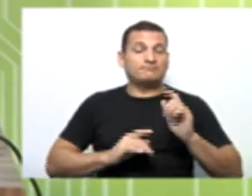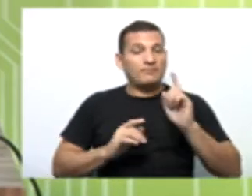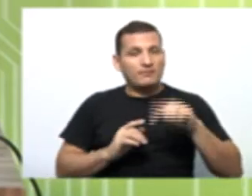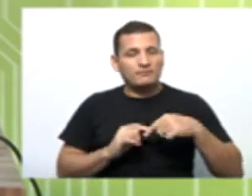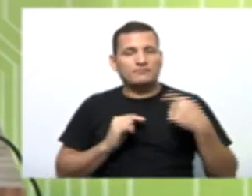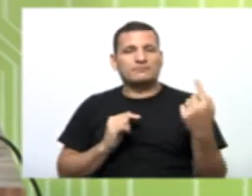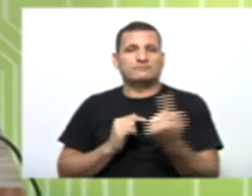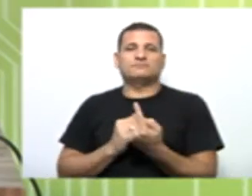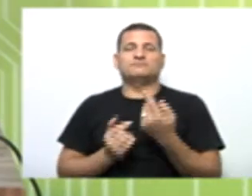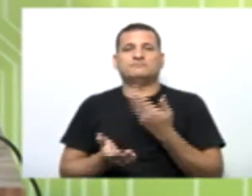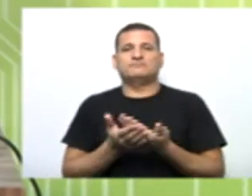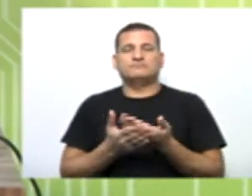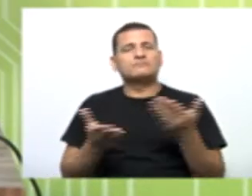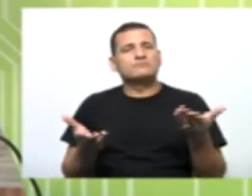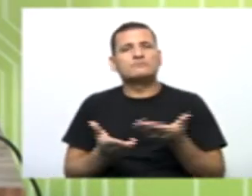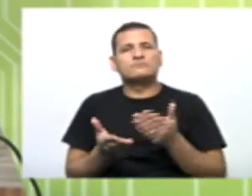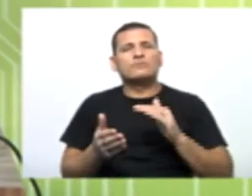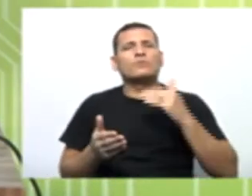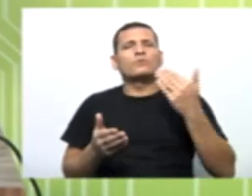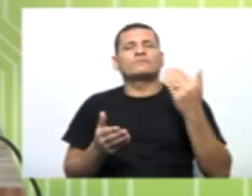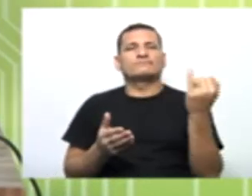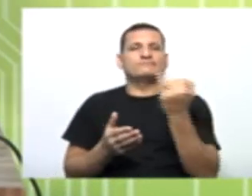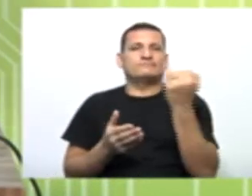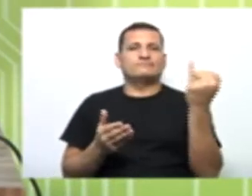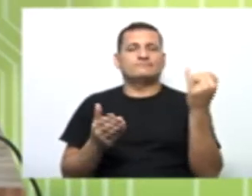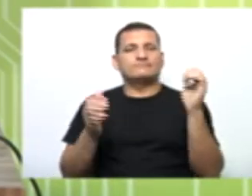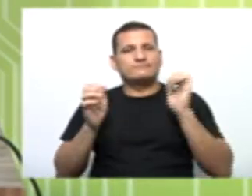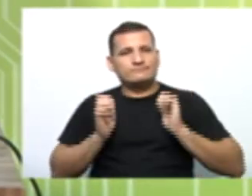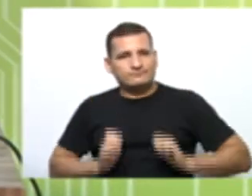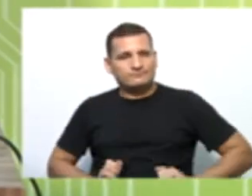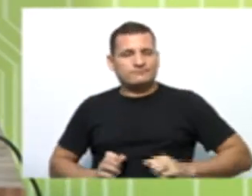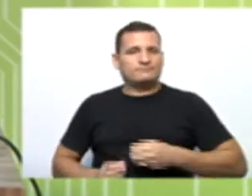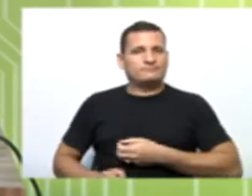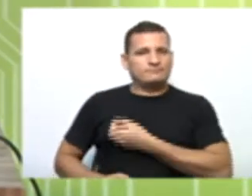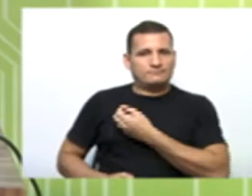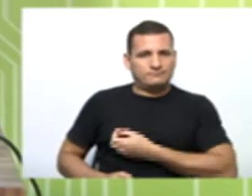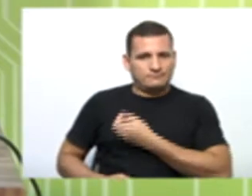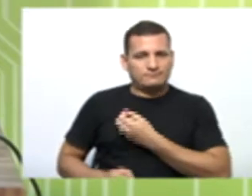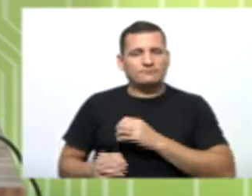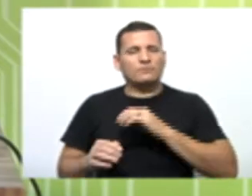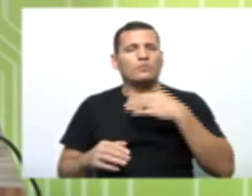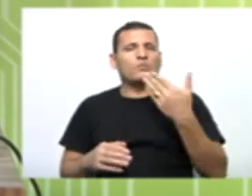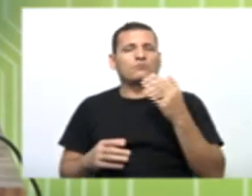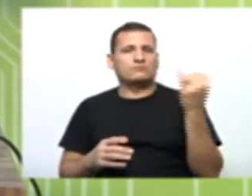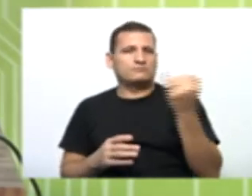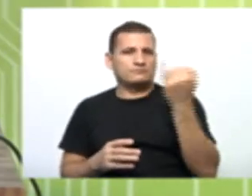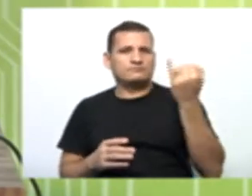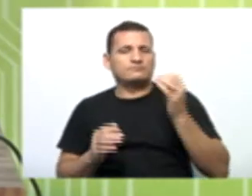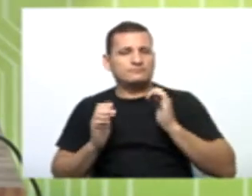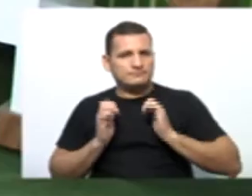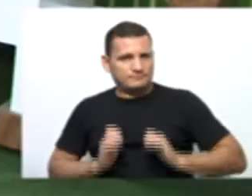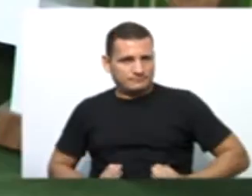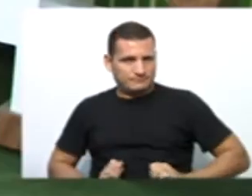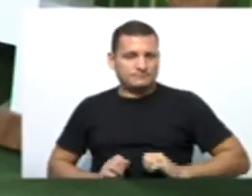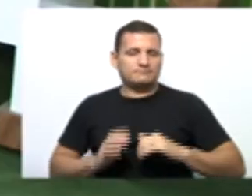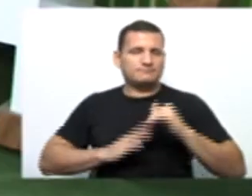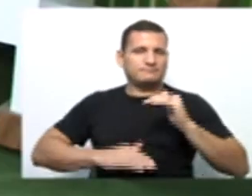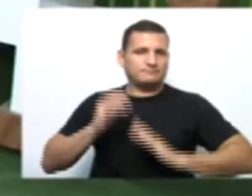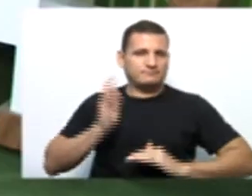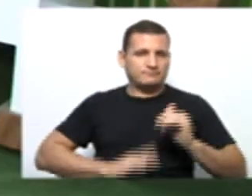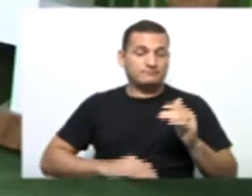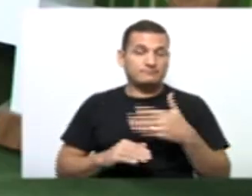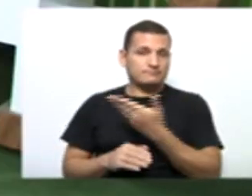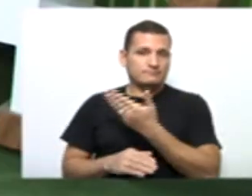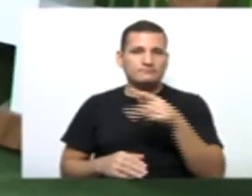hoje. Qual é a importância da ética para a vida cotidiana, qual é a importância da ética para a nossa profissão. Estou aqui com o professor Wesley, que é o